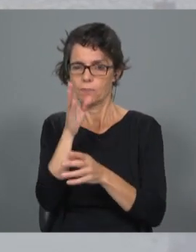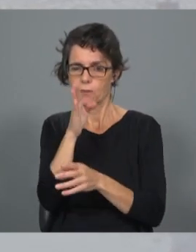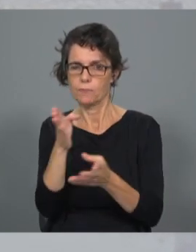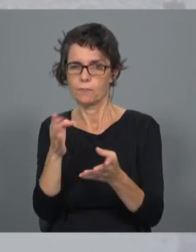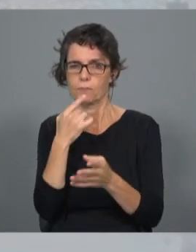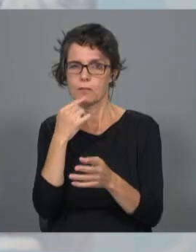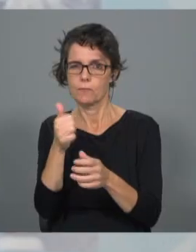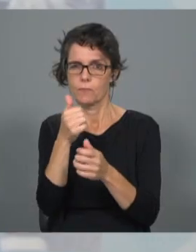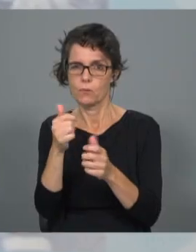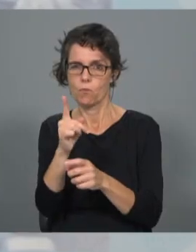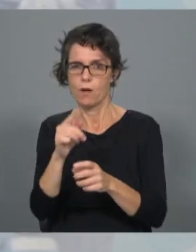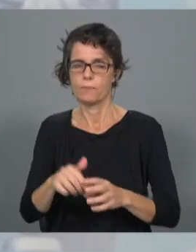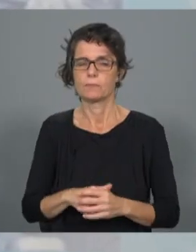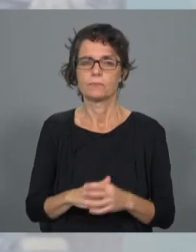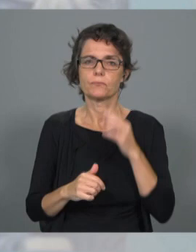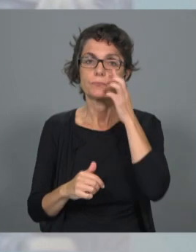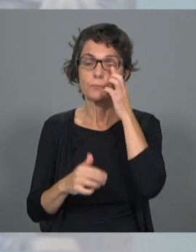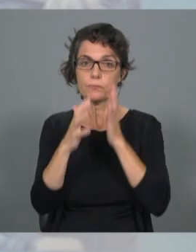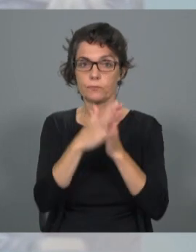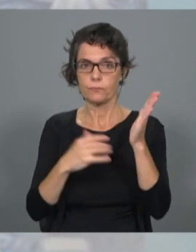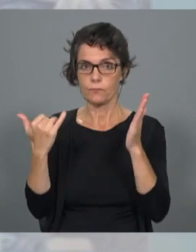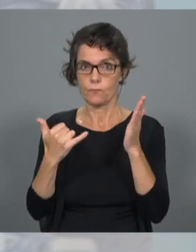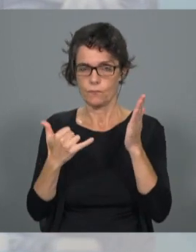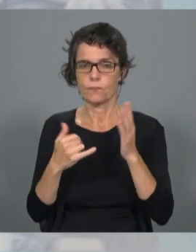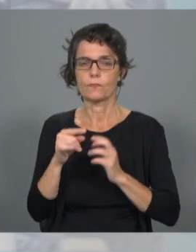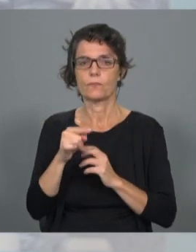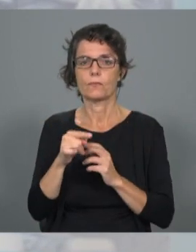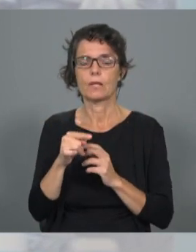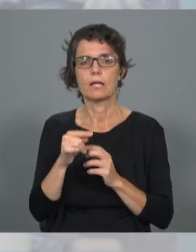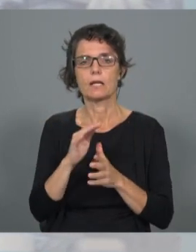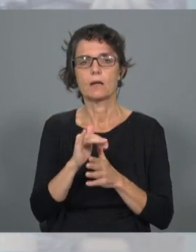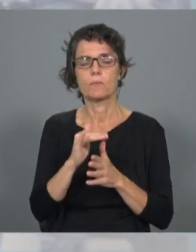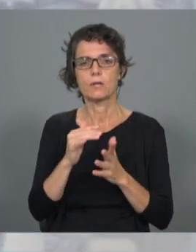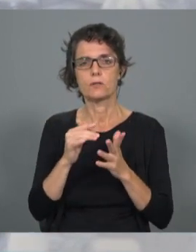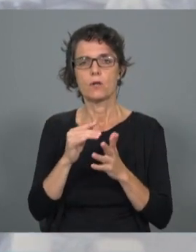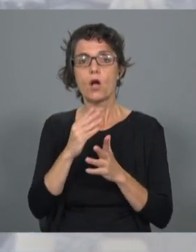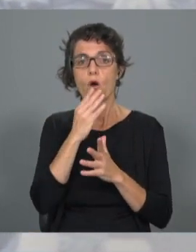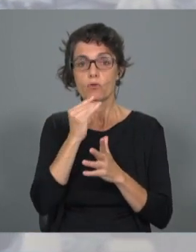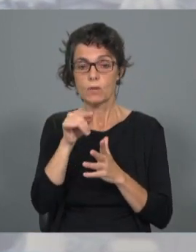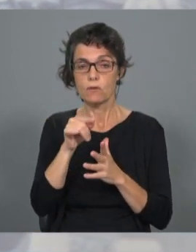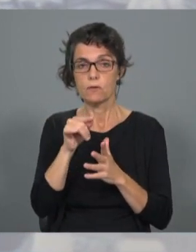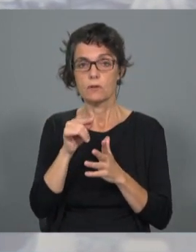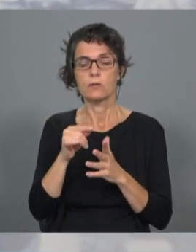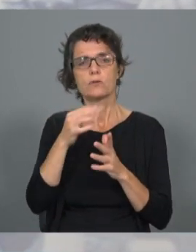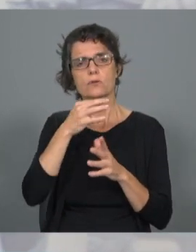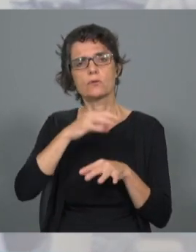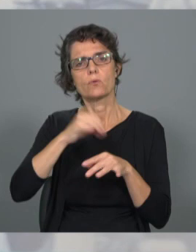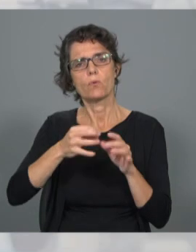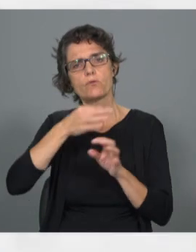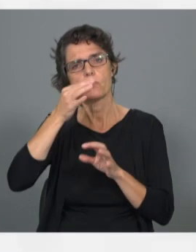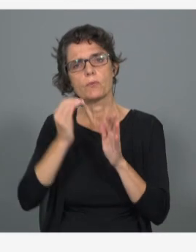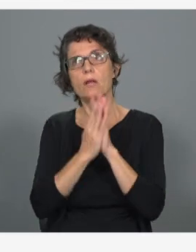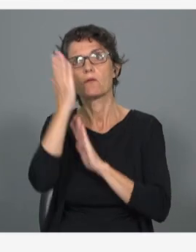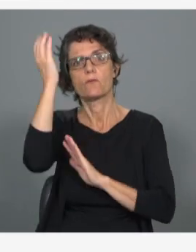segunda leitura da Epístola aos Hebreus, fala-nos da Palavra de Deus e fala-nos